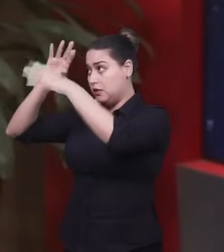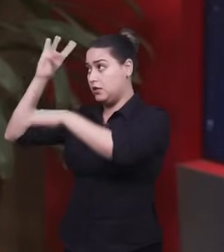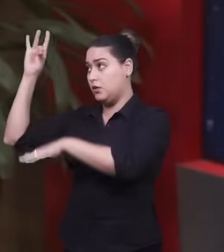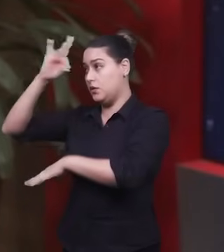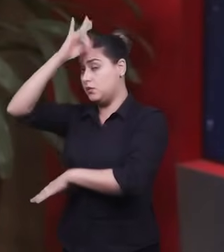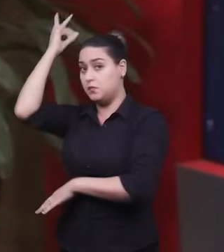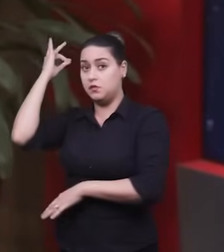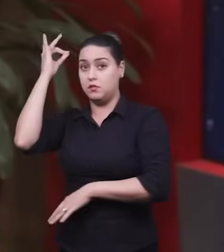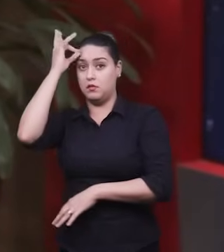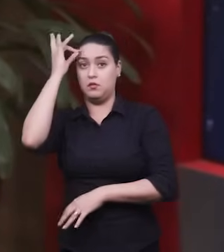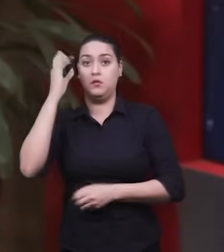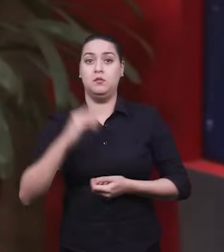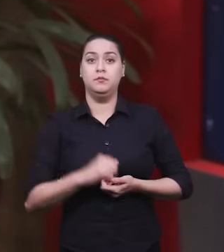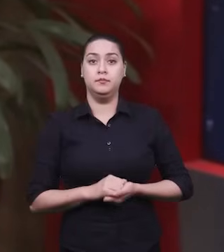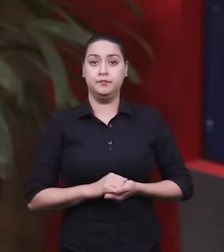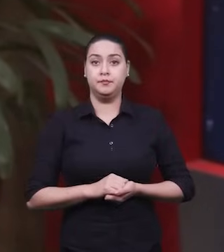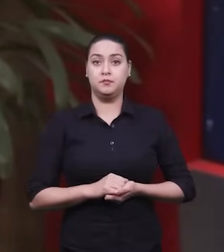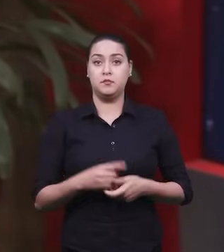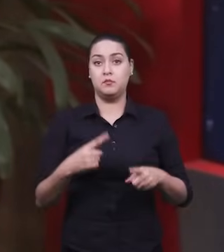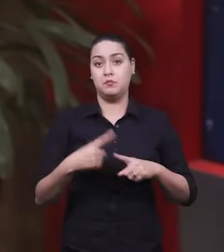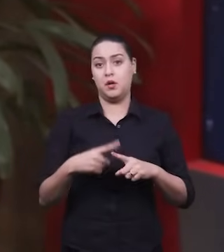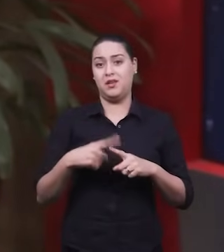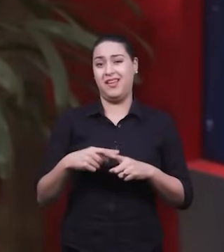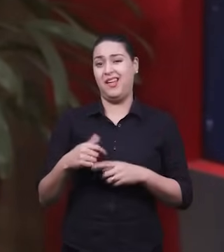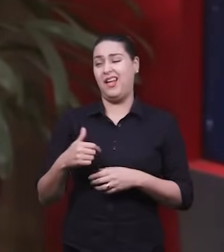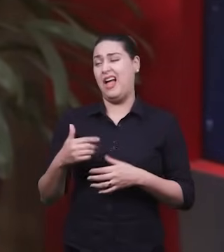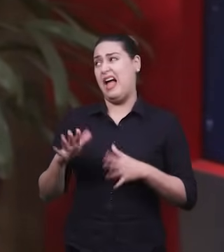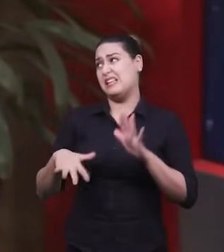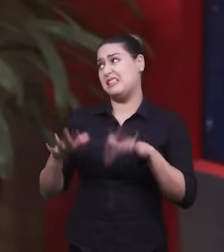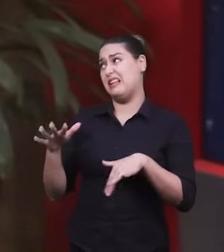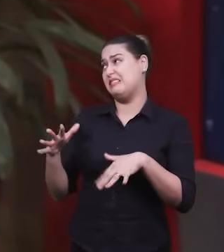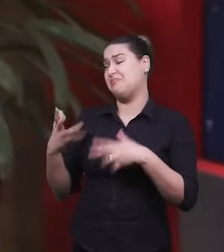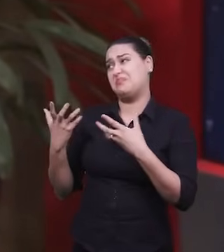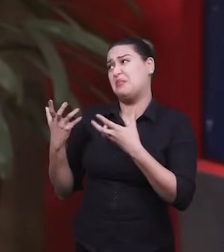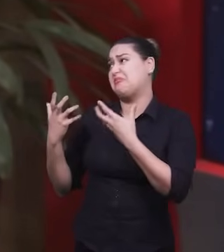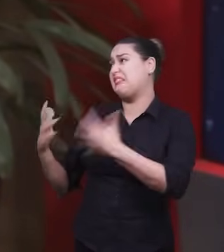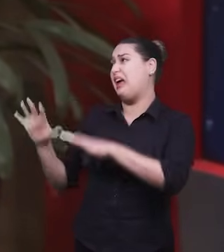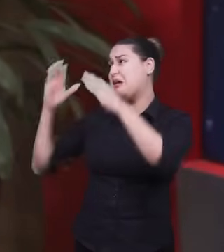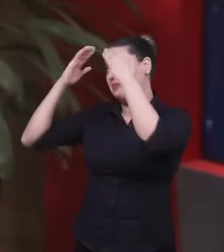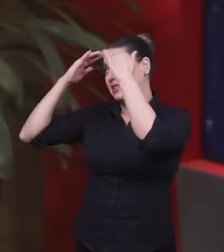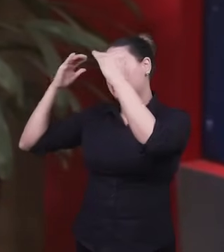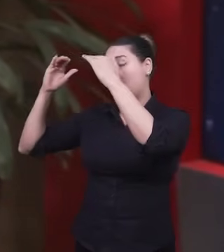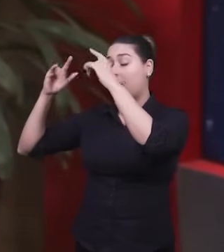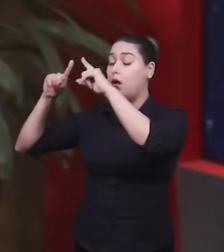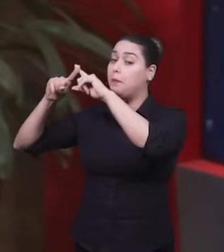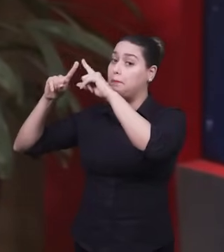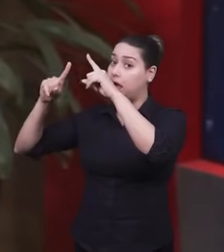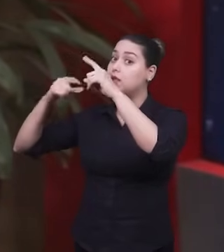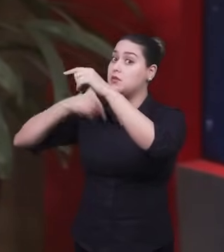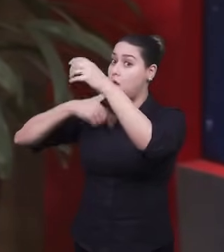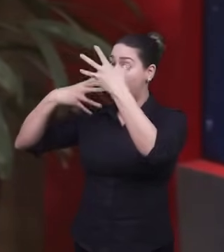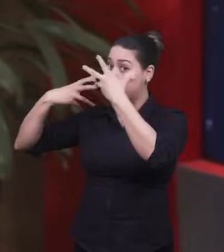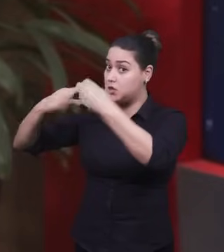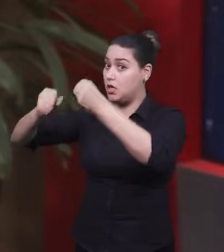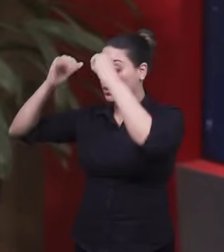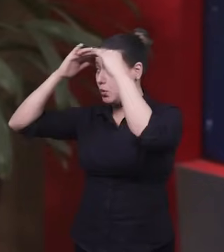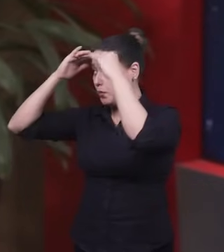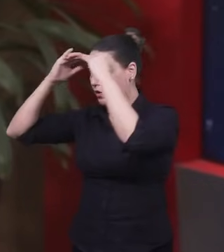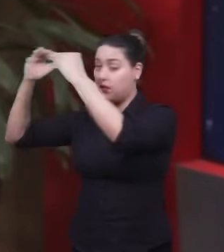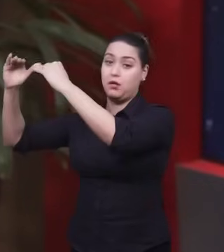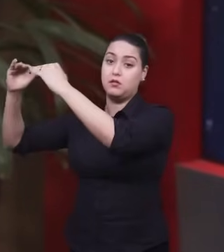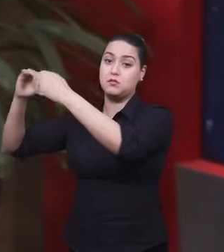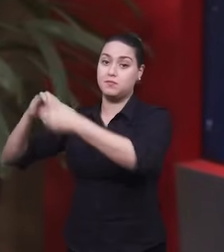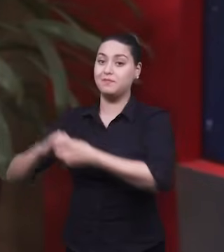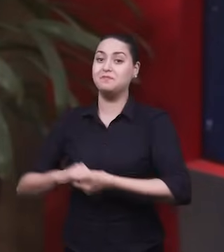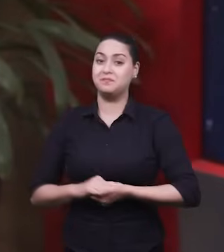que, talvez até na maioria das vezes, eu seja contrariado. Não tem importância. Deixa o Senhor